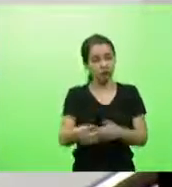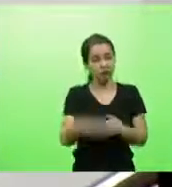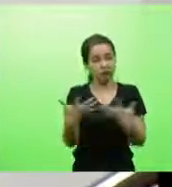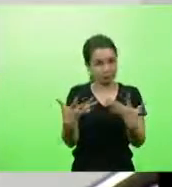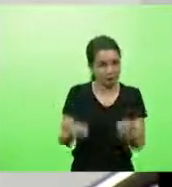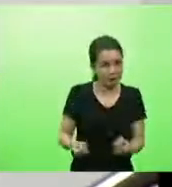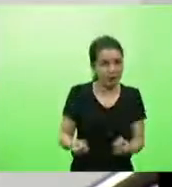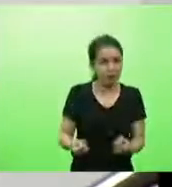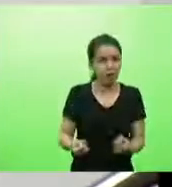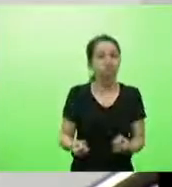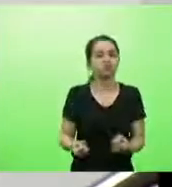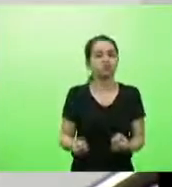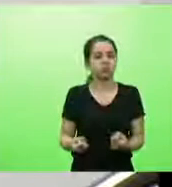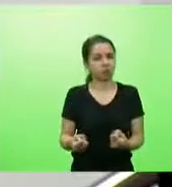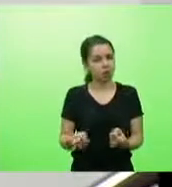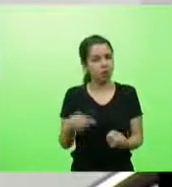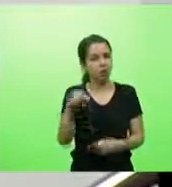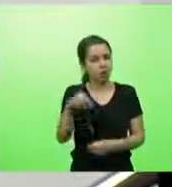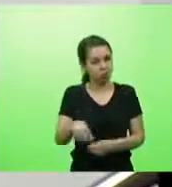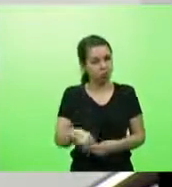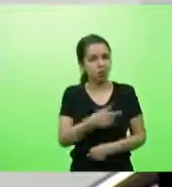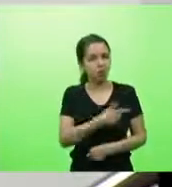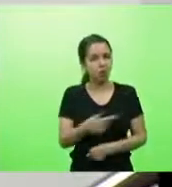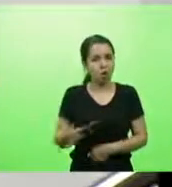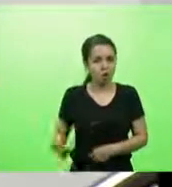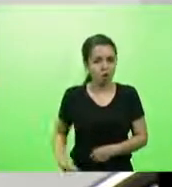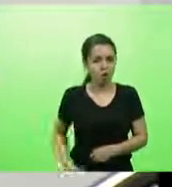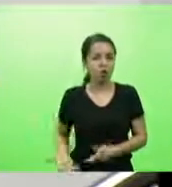mesmo. Nós temos um Estado que arrecada